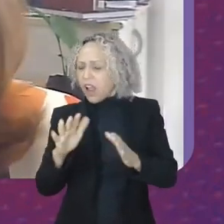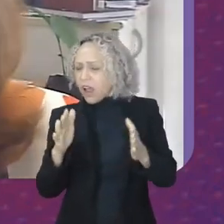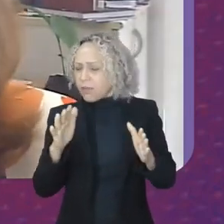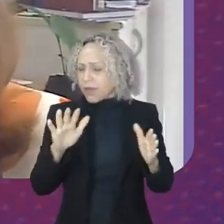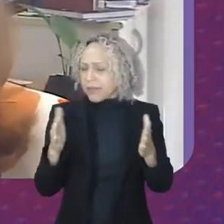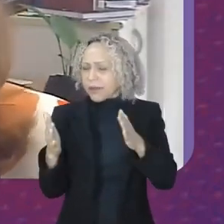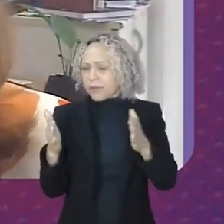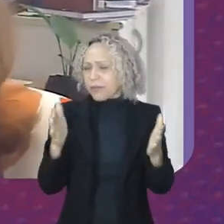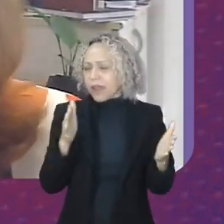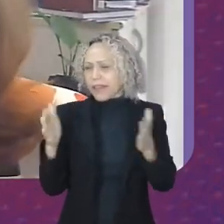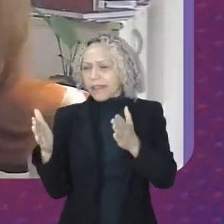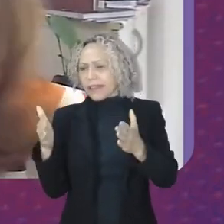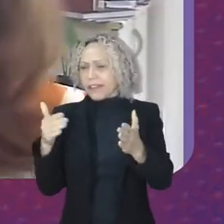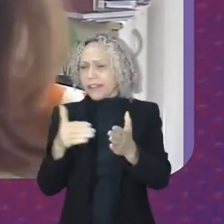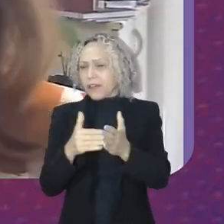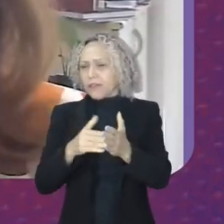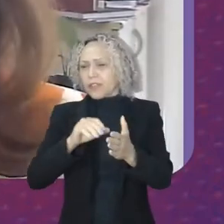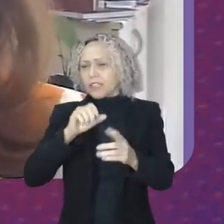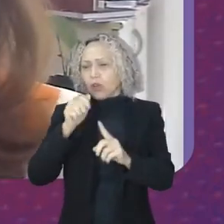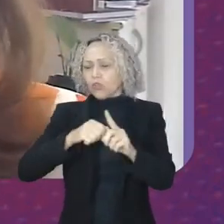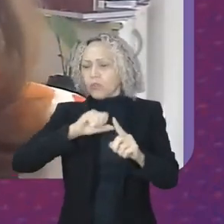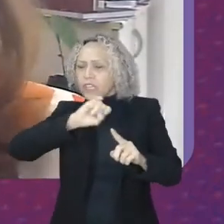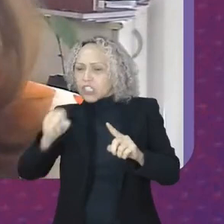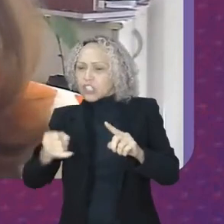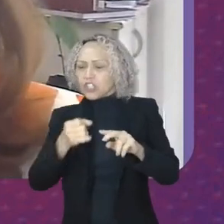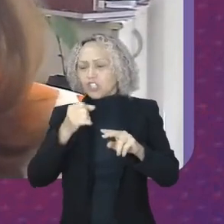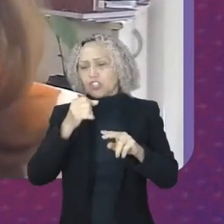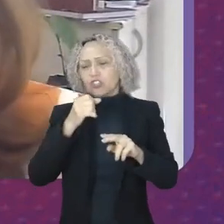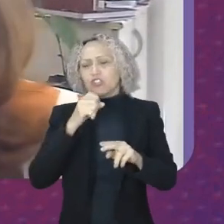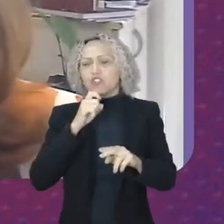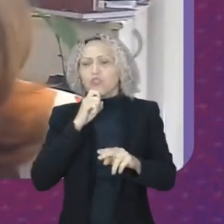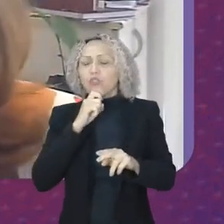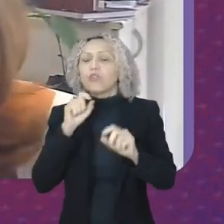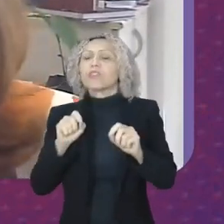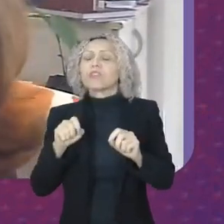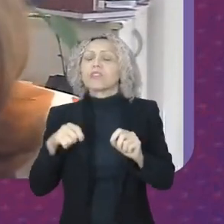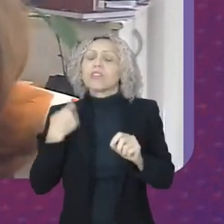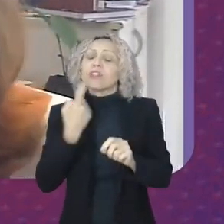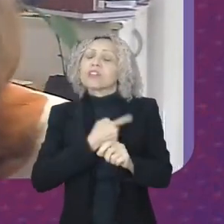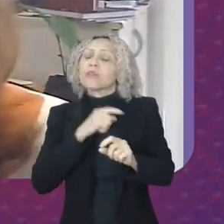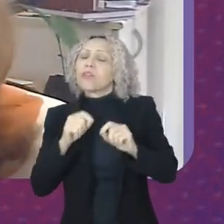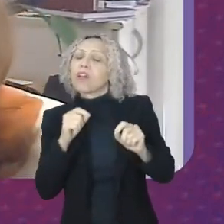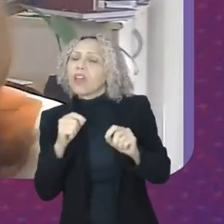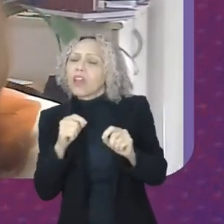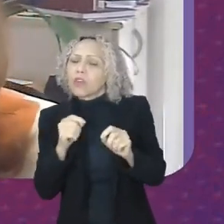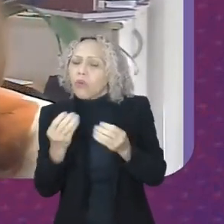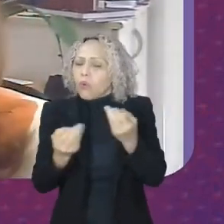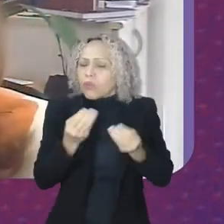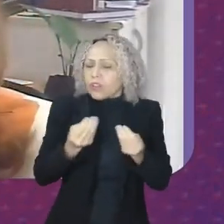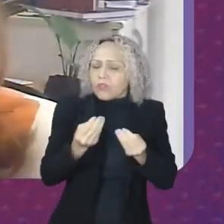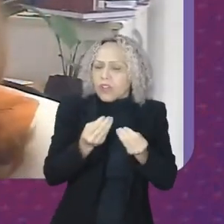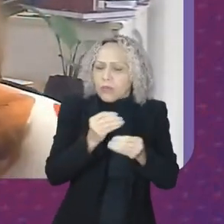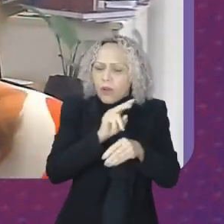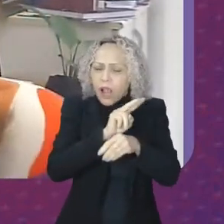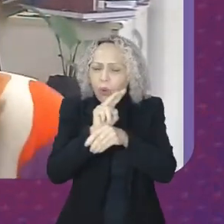o próximo processo de conferência, a questão do acompanhamento e monitoramento do Plano Nacional de Política para as Mulheres